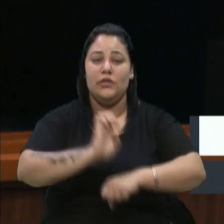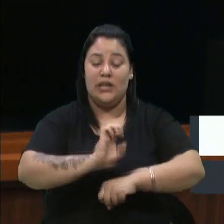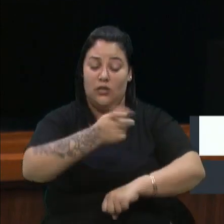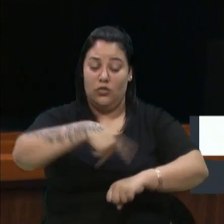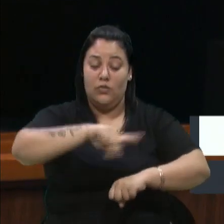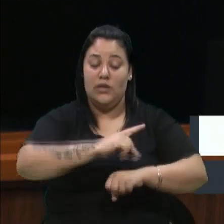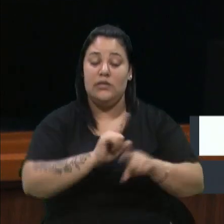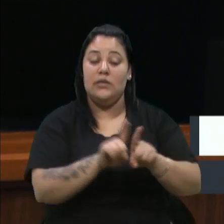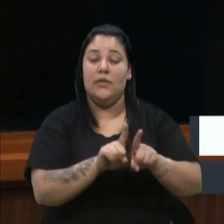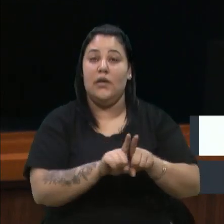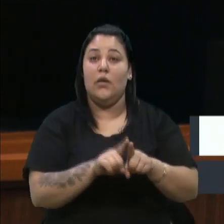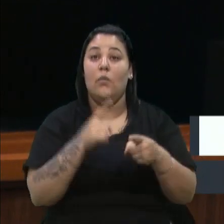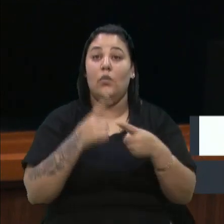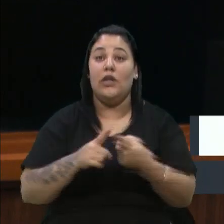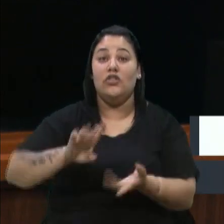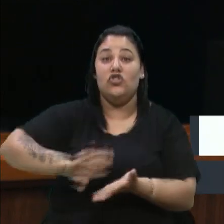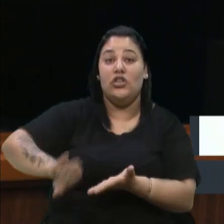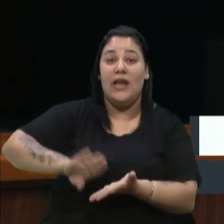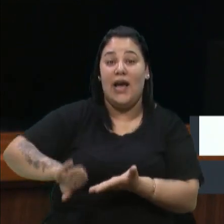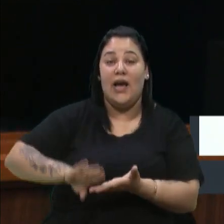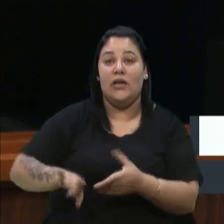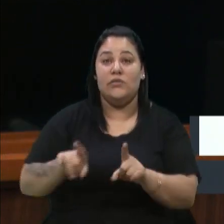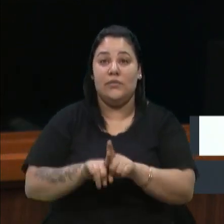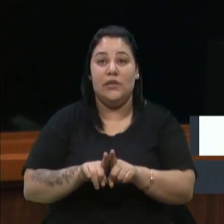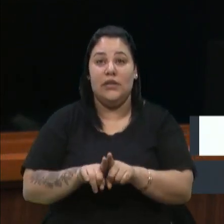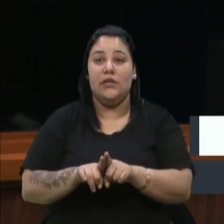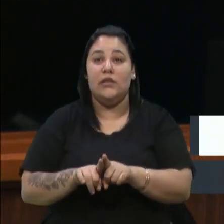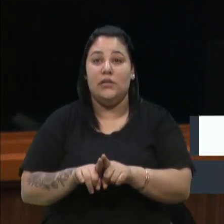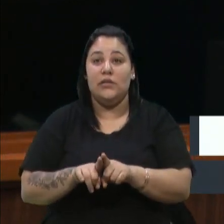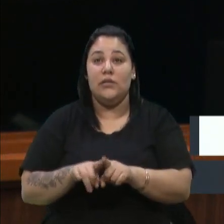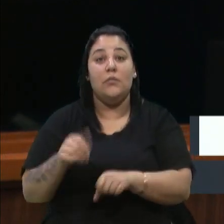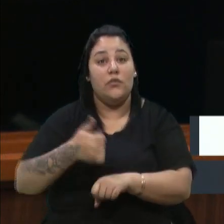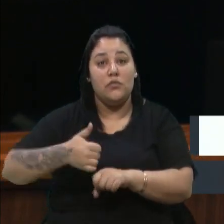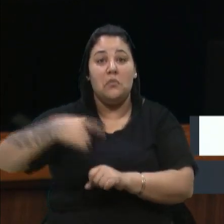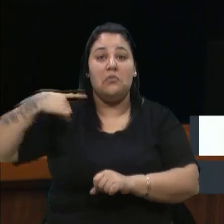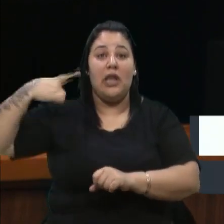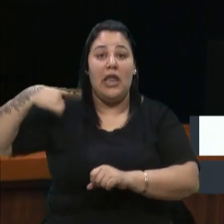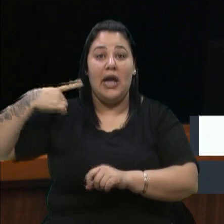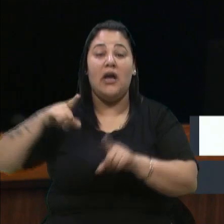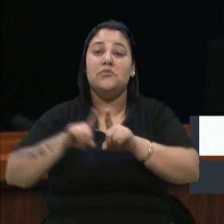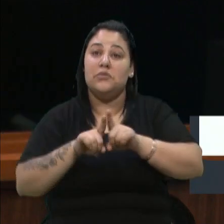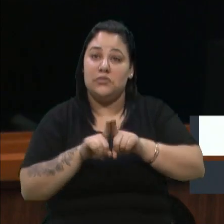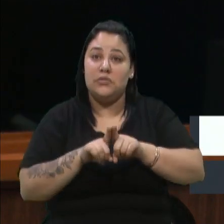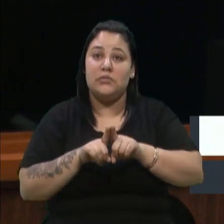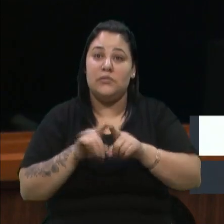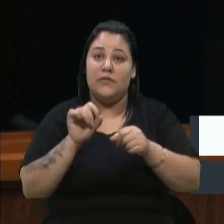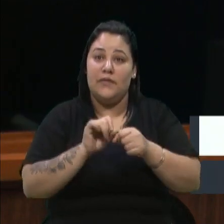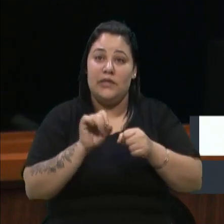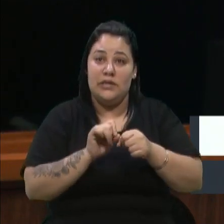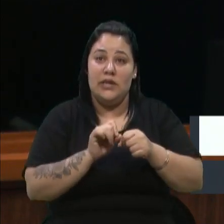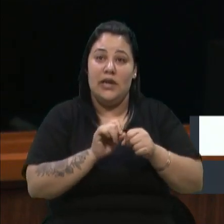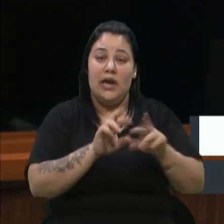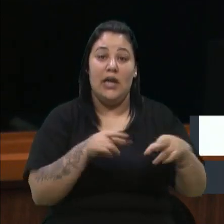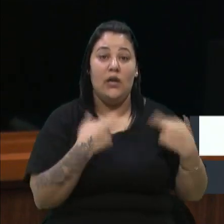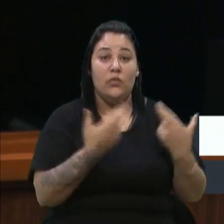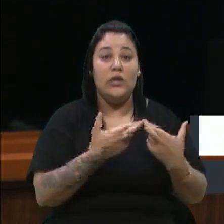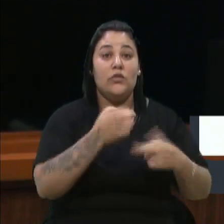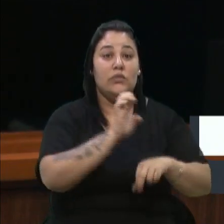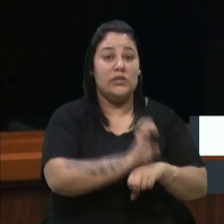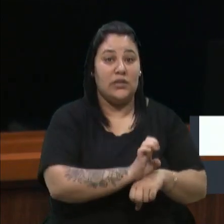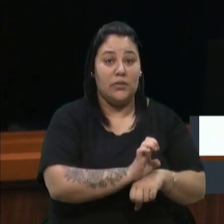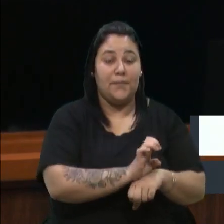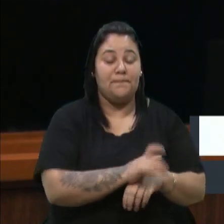país, porque foram tirados, inclusive, delegados para a conferência estadual. Então, eu